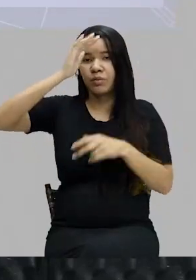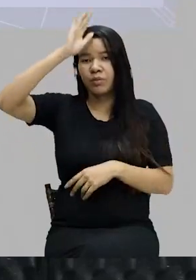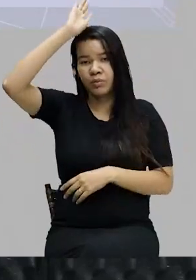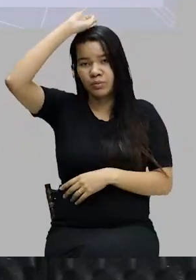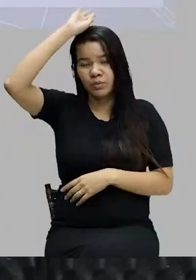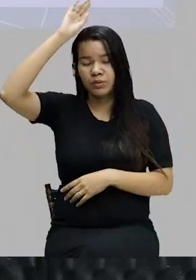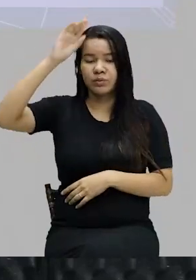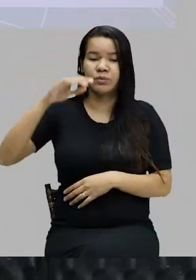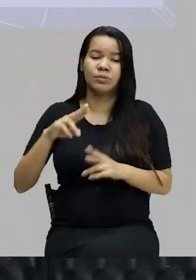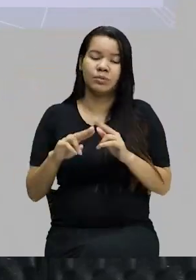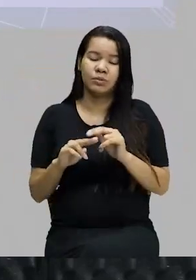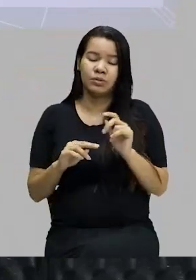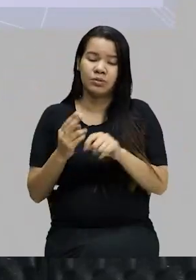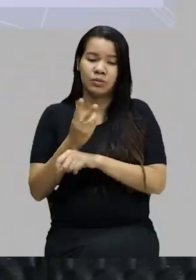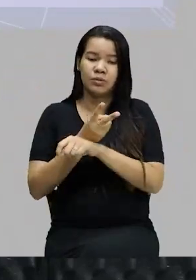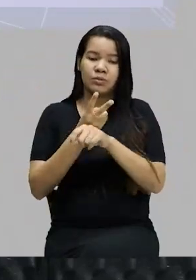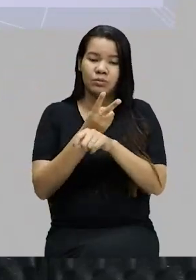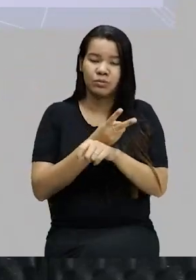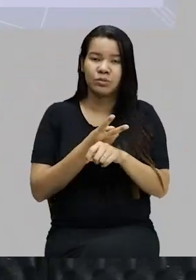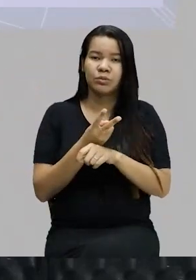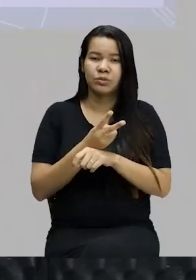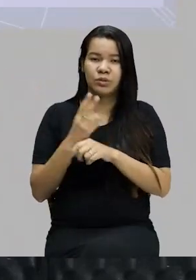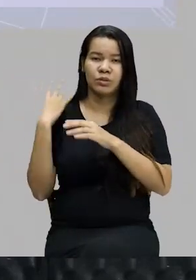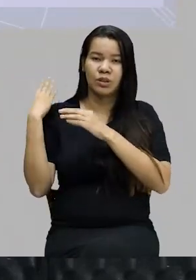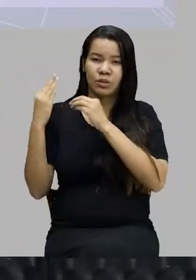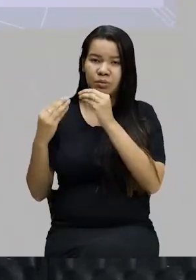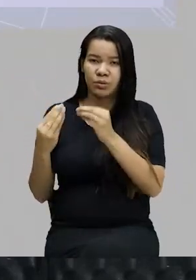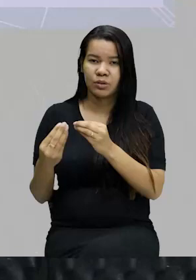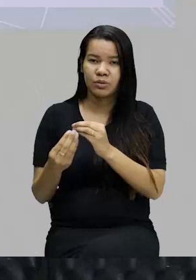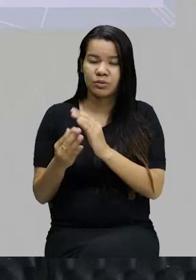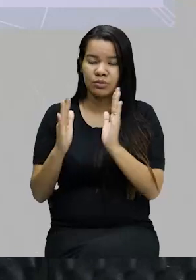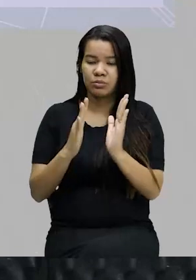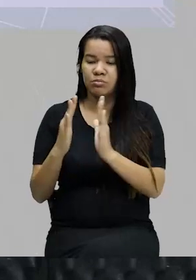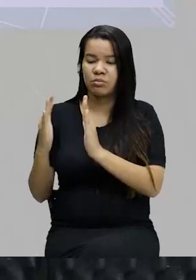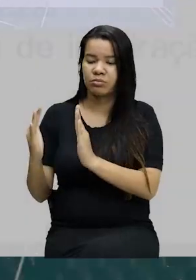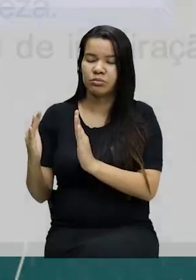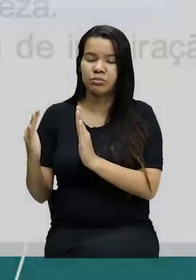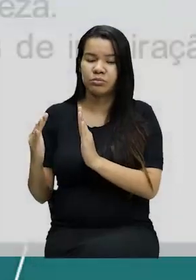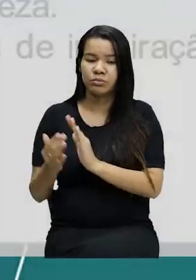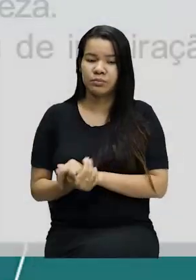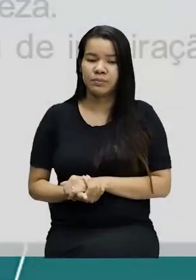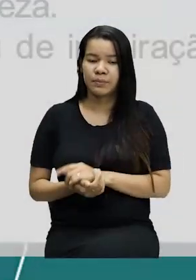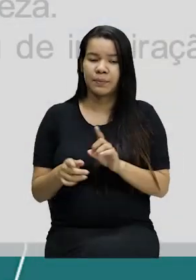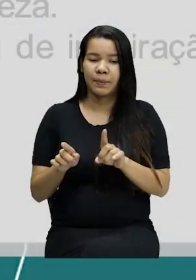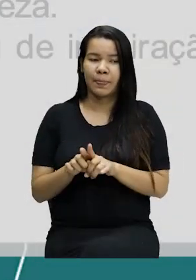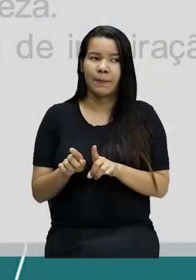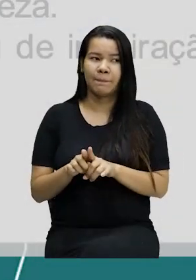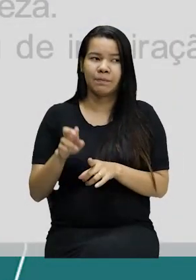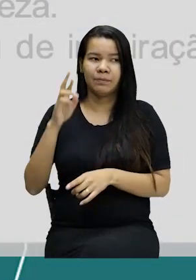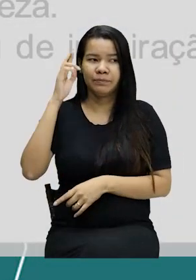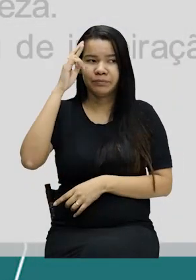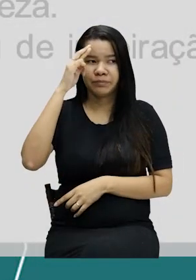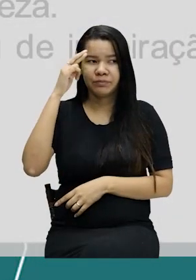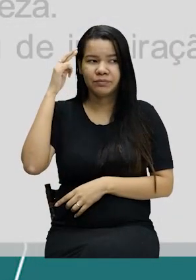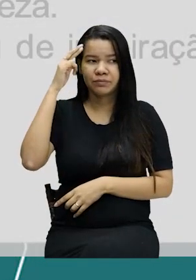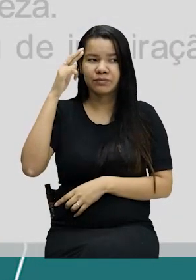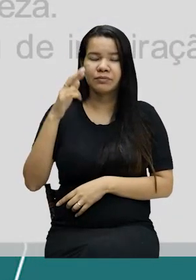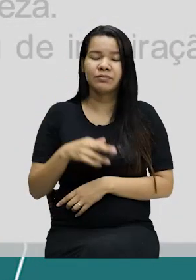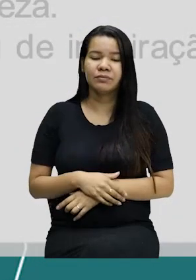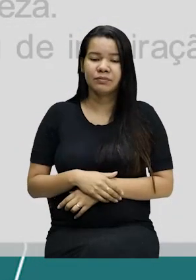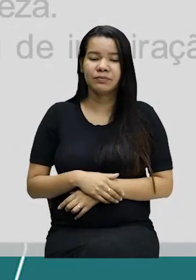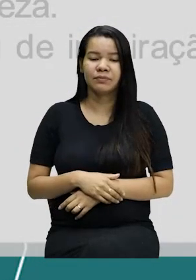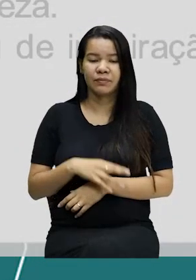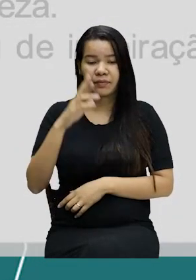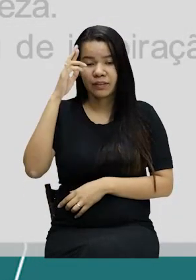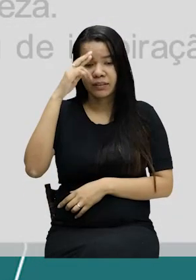buscar recuperar esses padrões clássicos. O racionalismo, a razão era constantemente